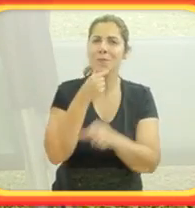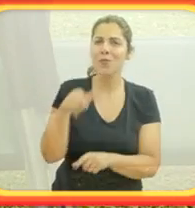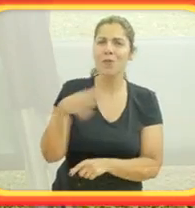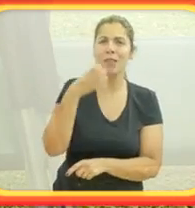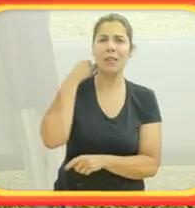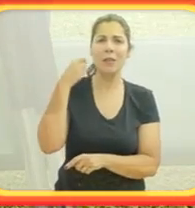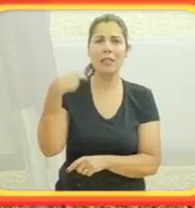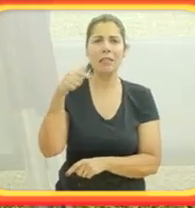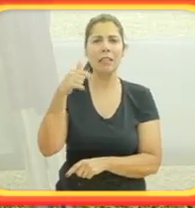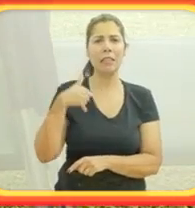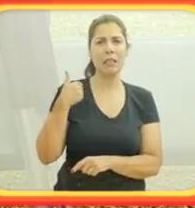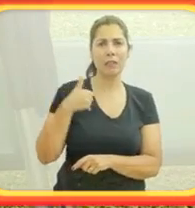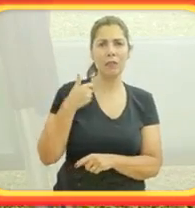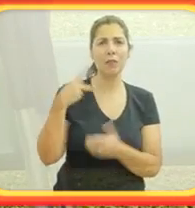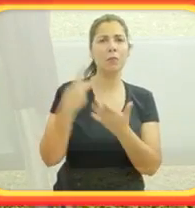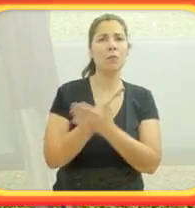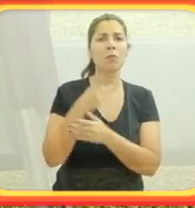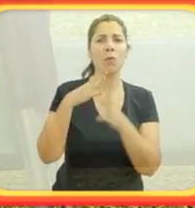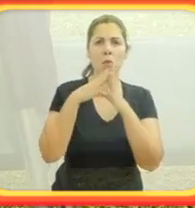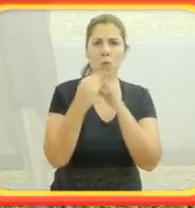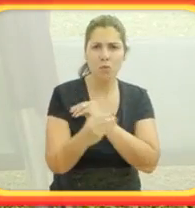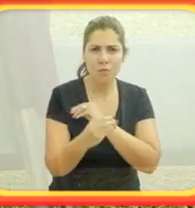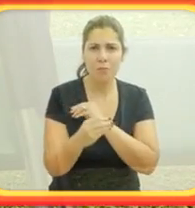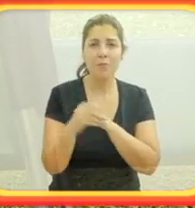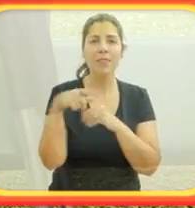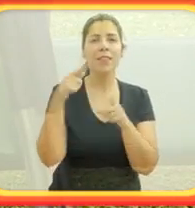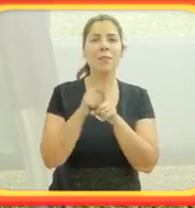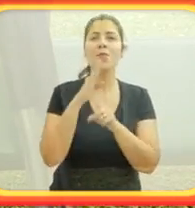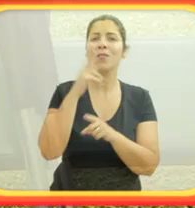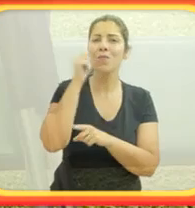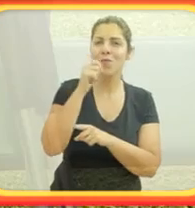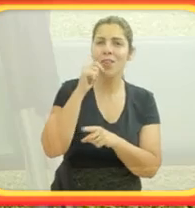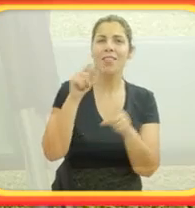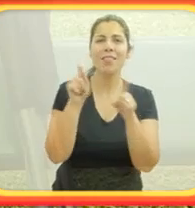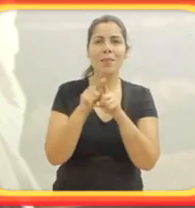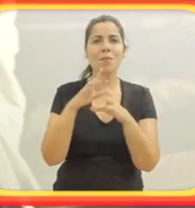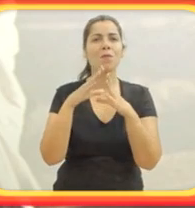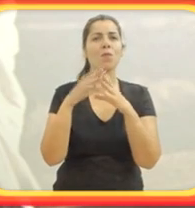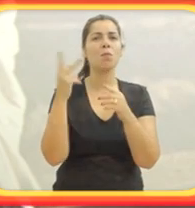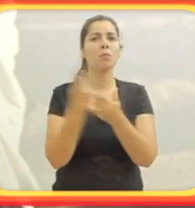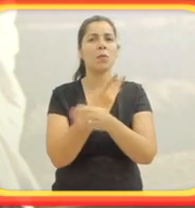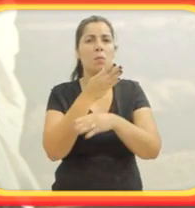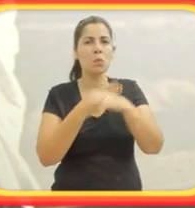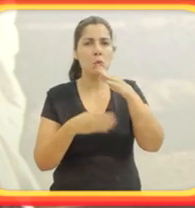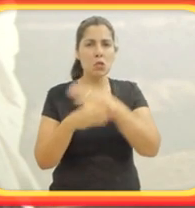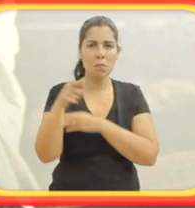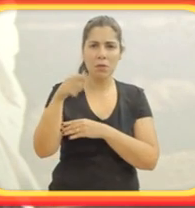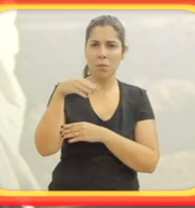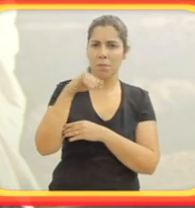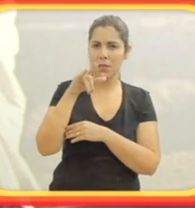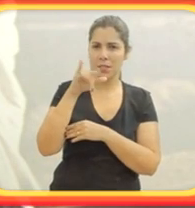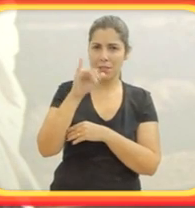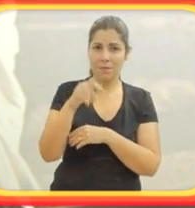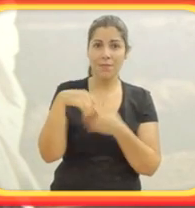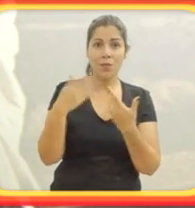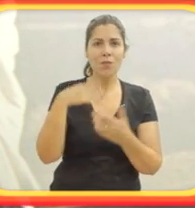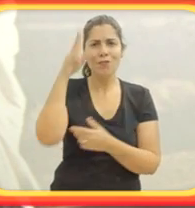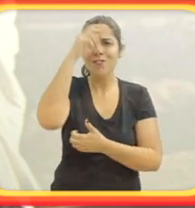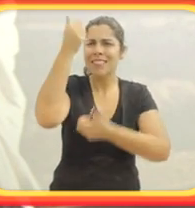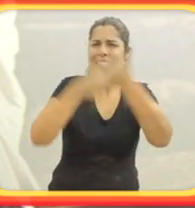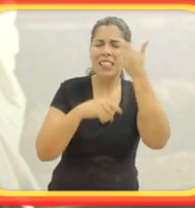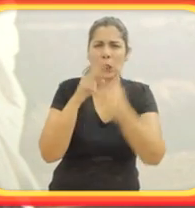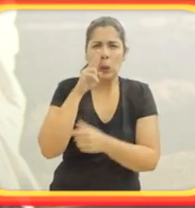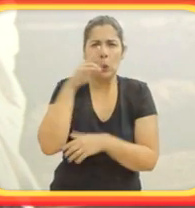escapar. Então, conheci uma mulher também que foi mutilada pela milícia. E, enfim, mas são histórias